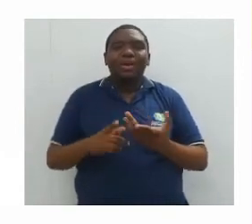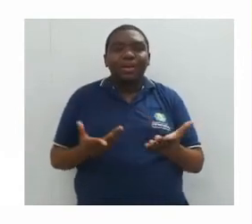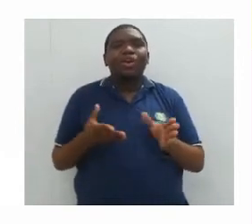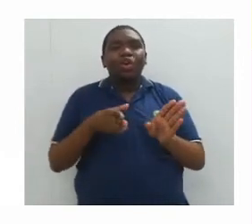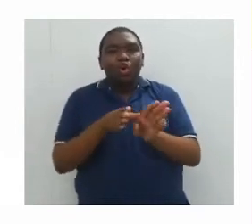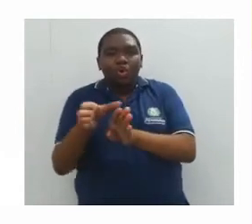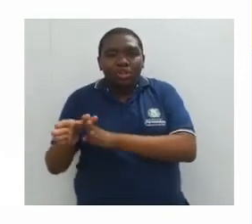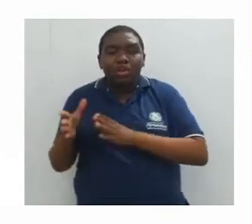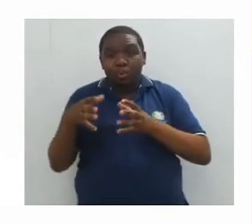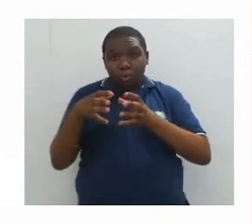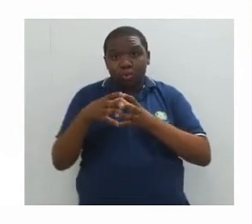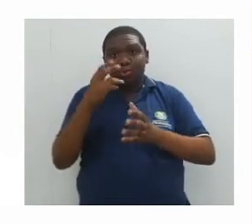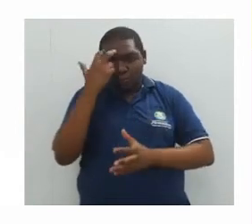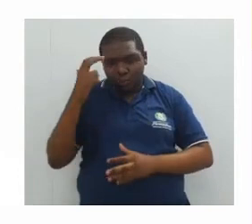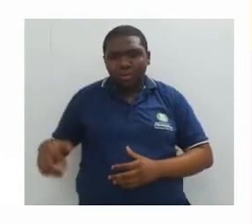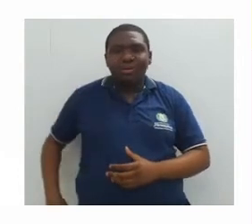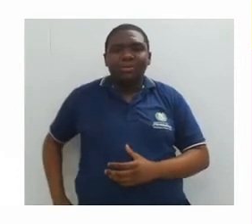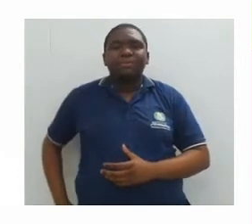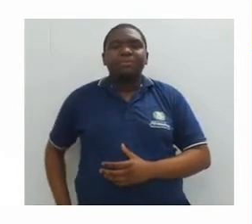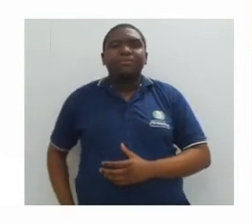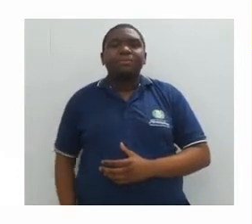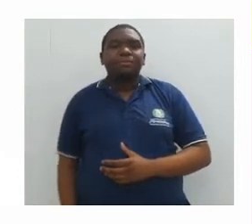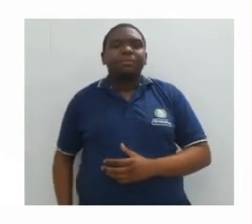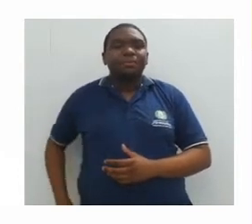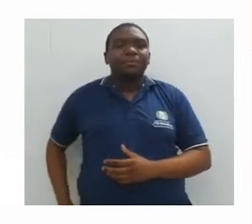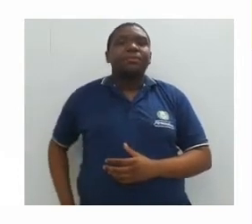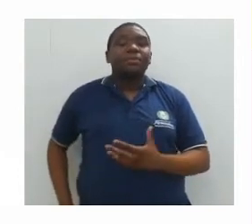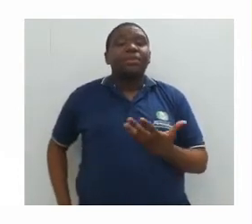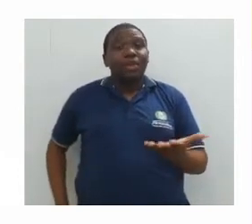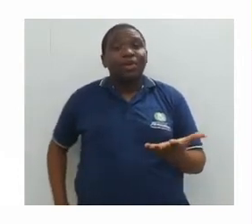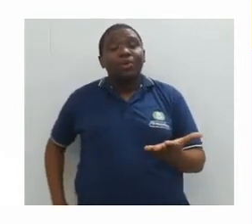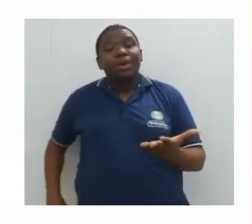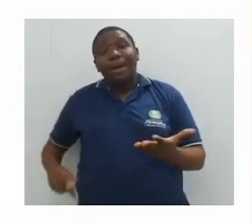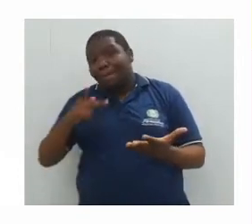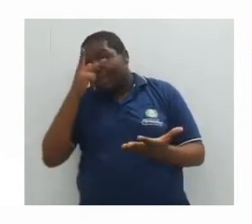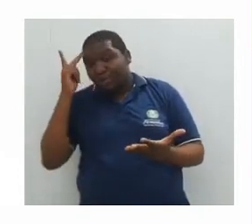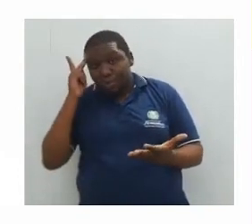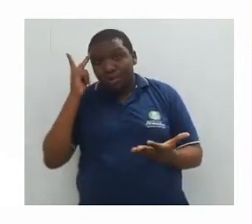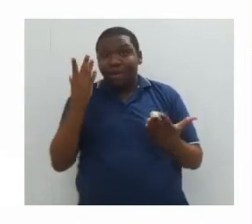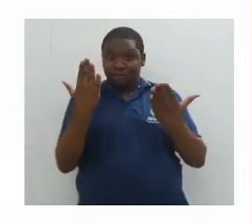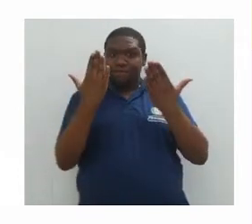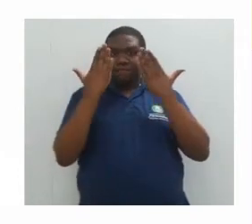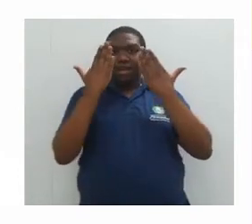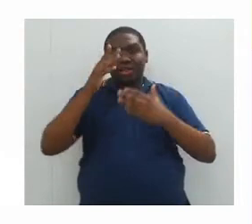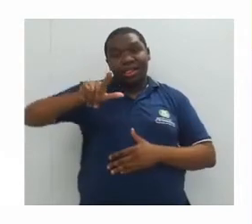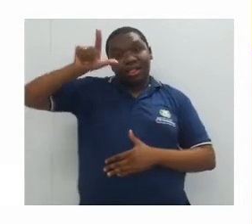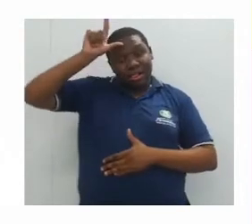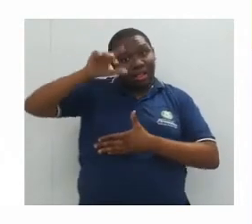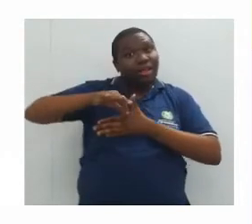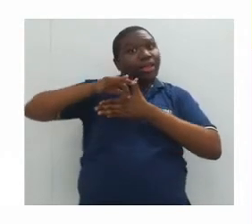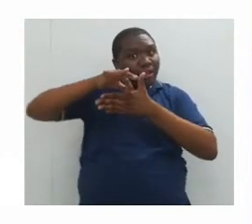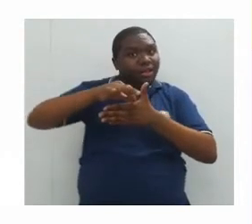orientação sobre esse grupo cultural. Então, geralmente a pessoa que está à frente, ela é, vamos dizer,